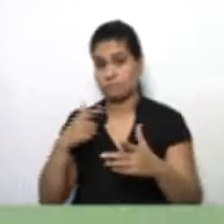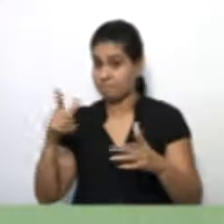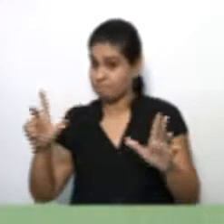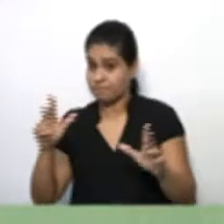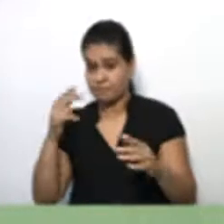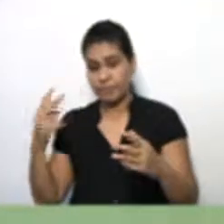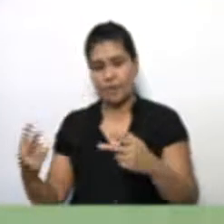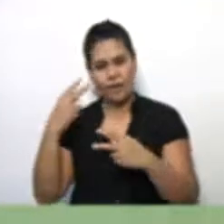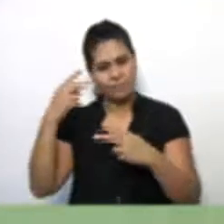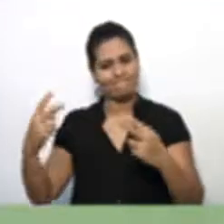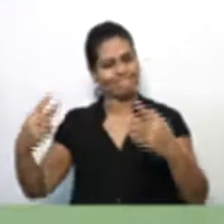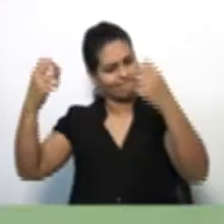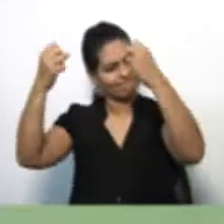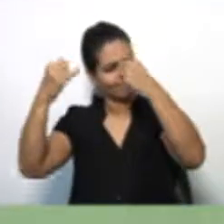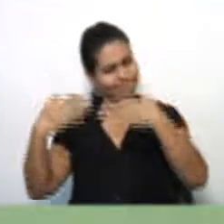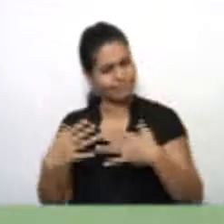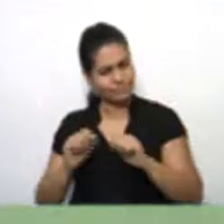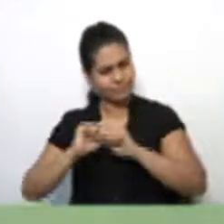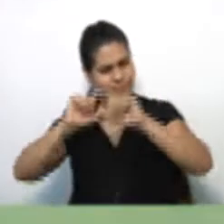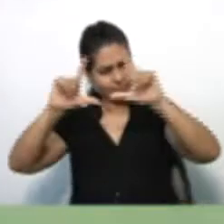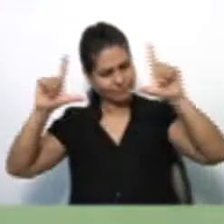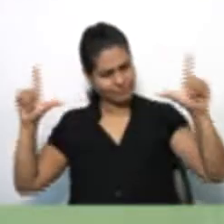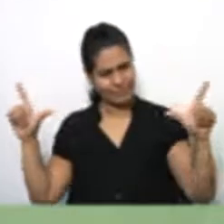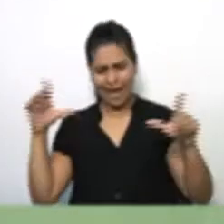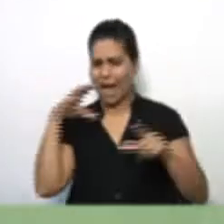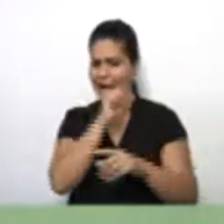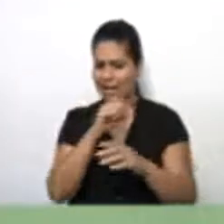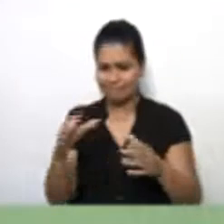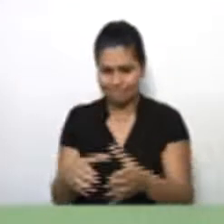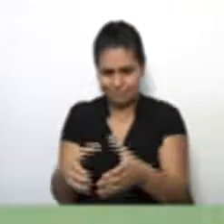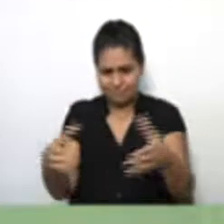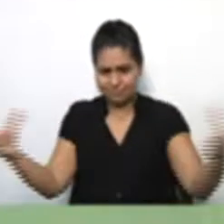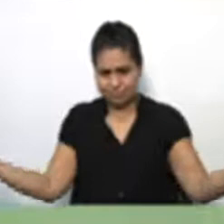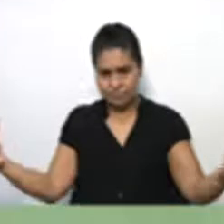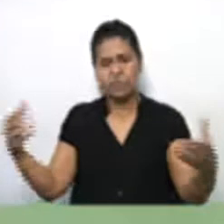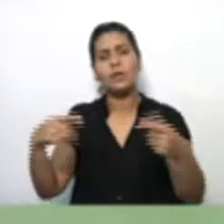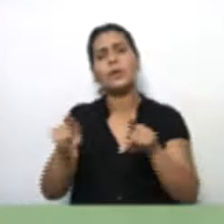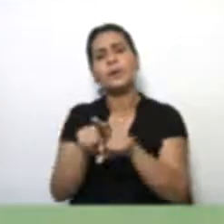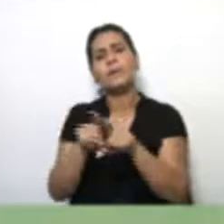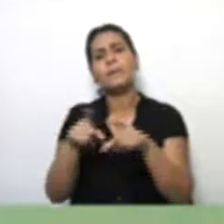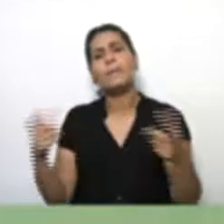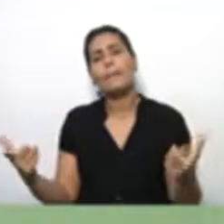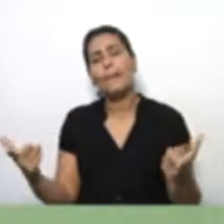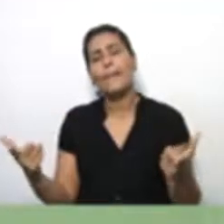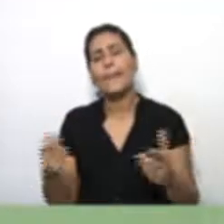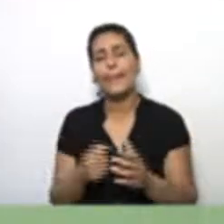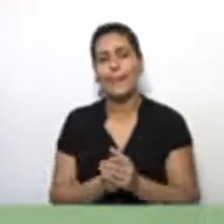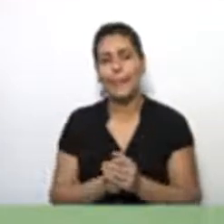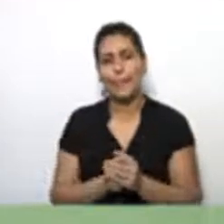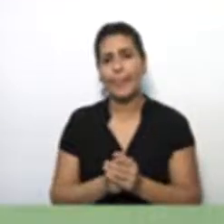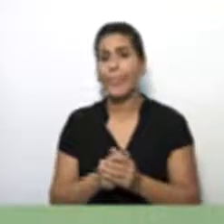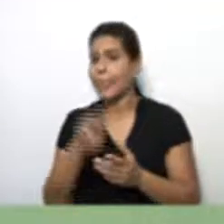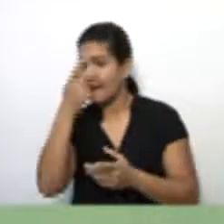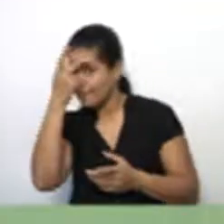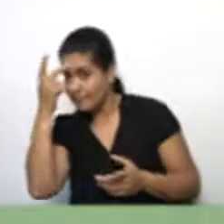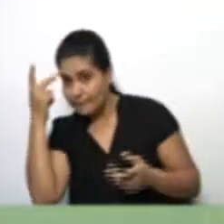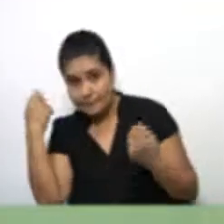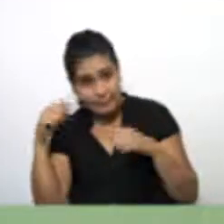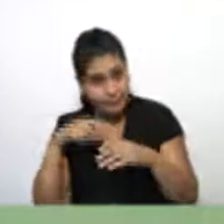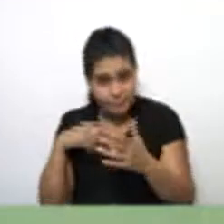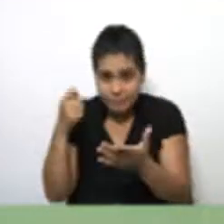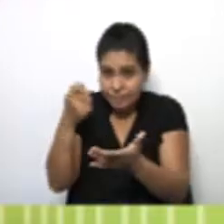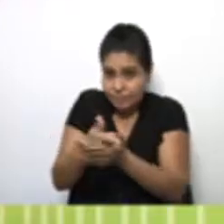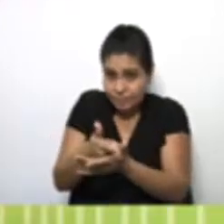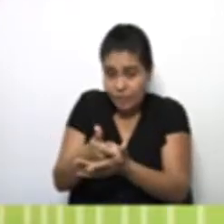para mim, porque é o seguinte, claro que se expandiu muito rápido, simplesmente pelo fato de que alguém está precisando comprar